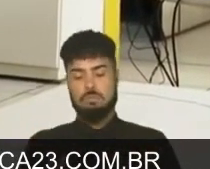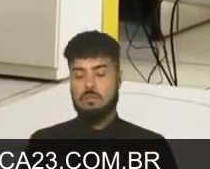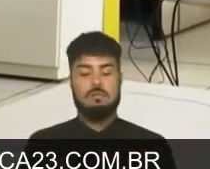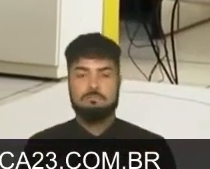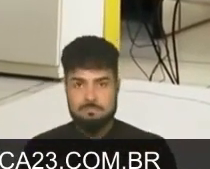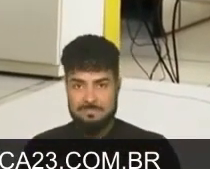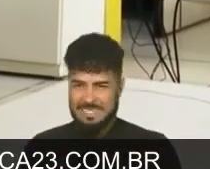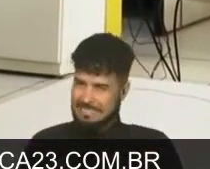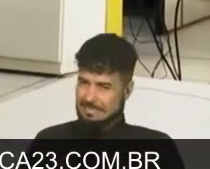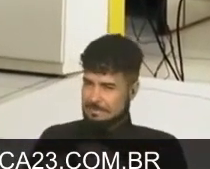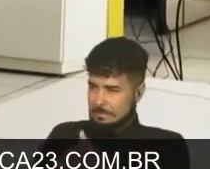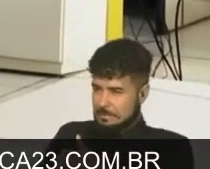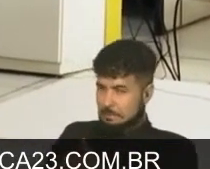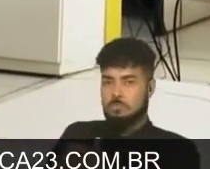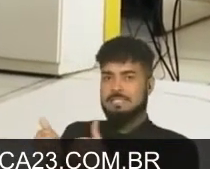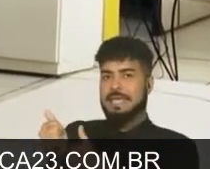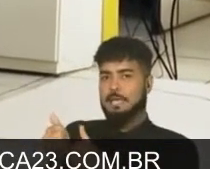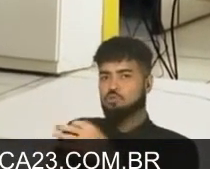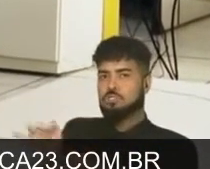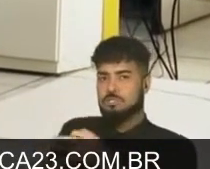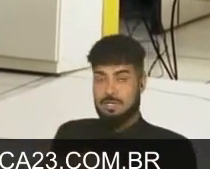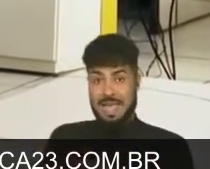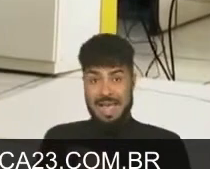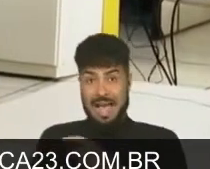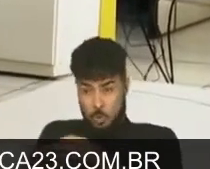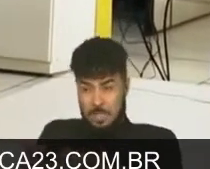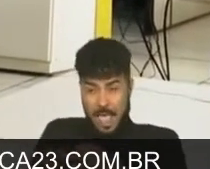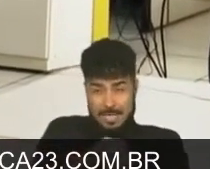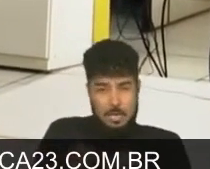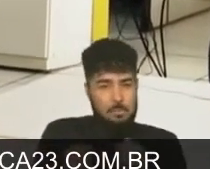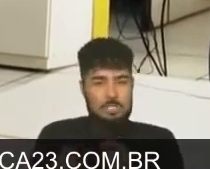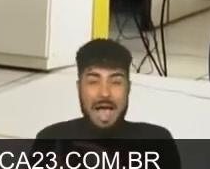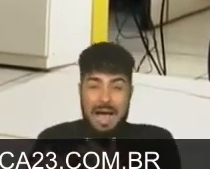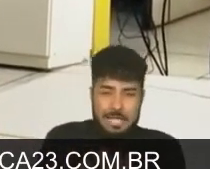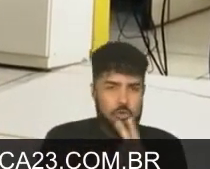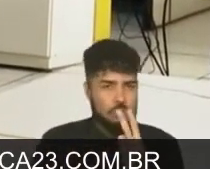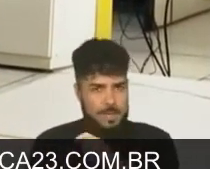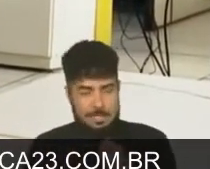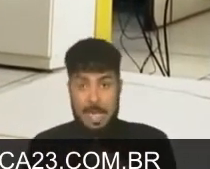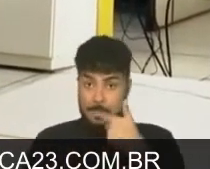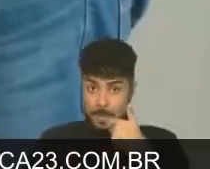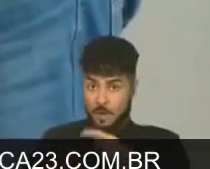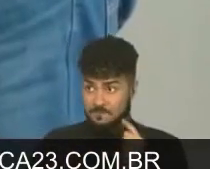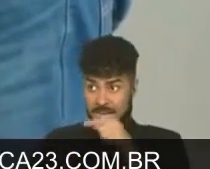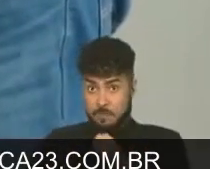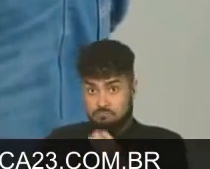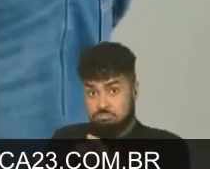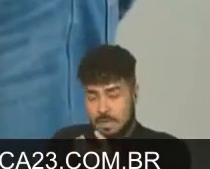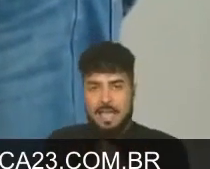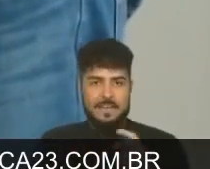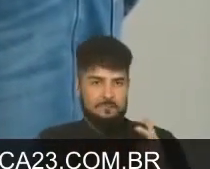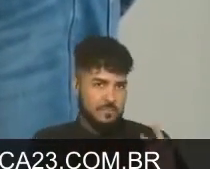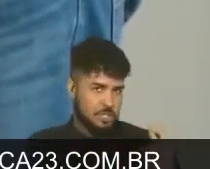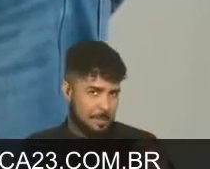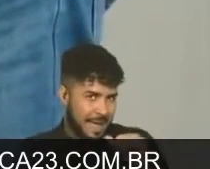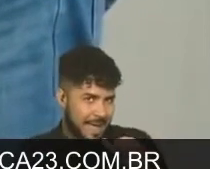segredo de justiça. O período das audiências pode durar até 2 meses. Primeiro serão ouvidos a vítima e o marido. Depois,